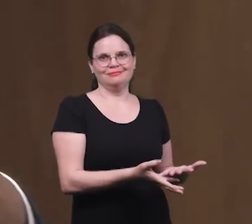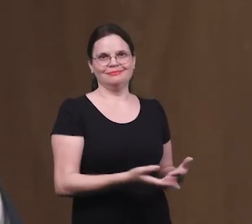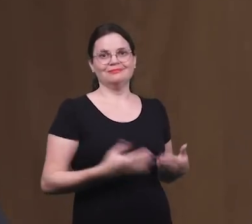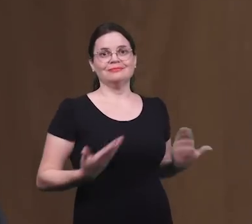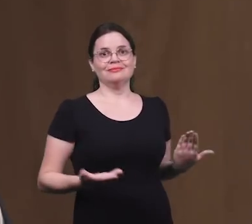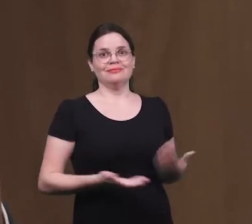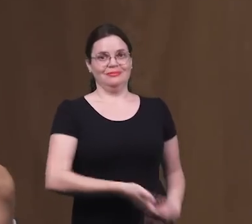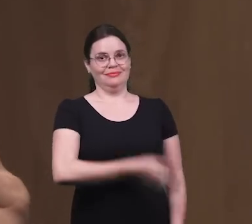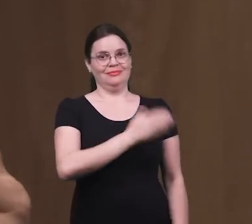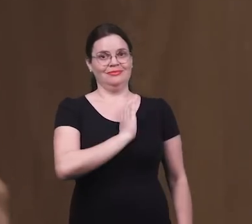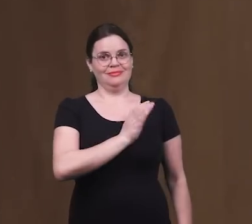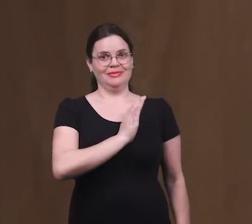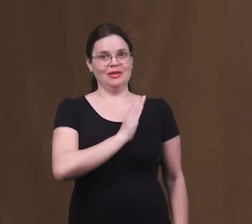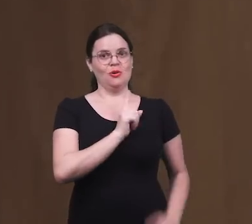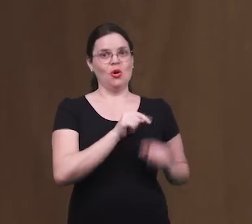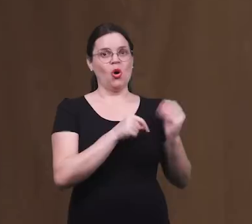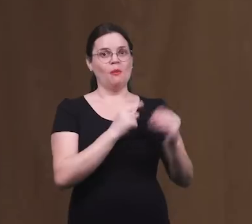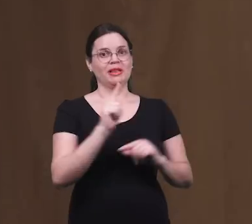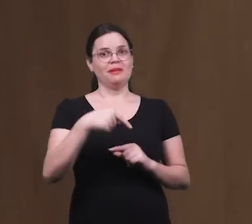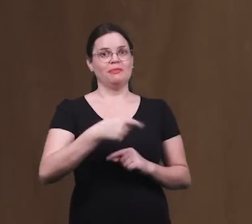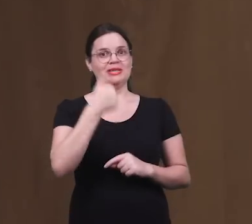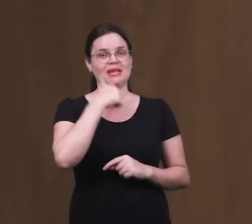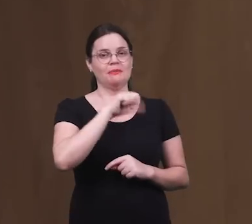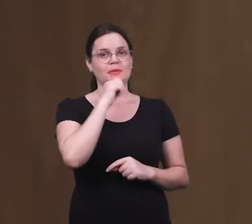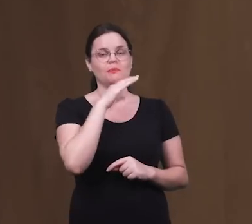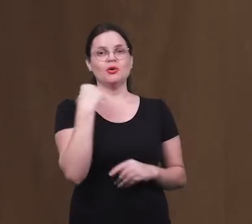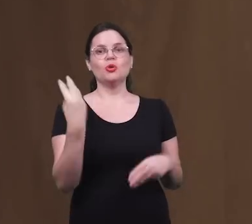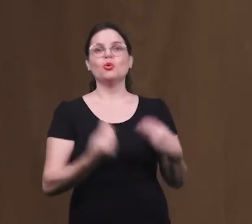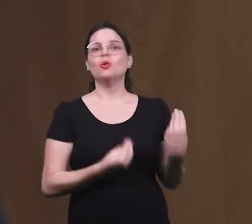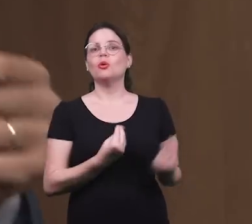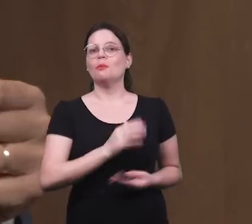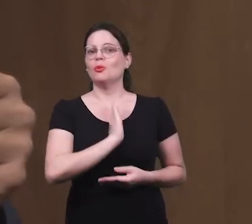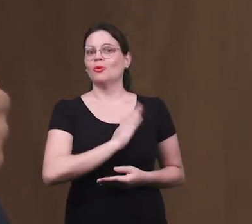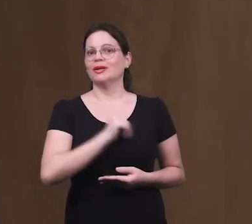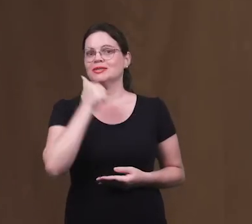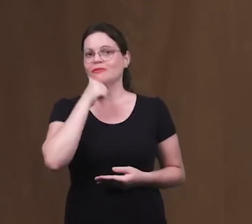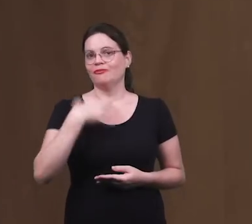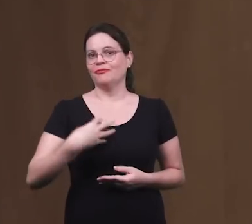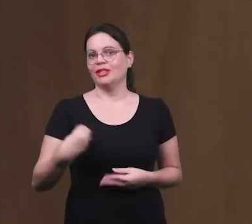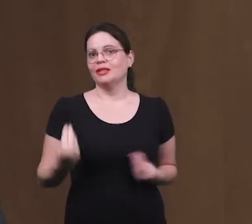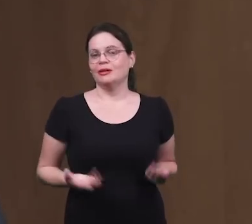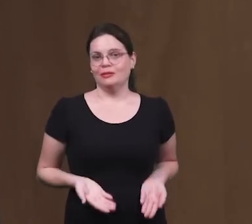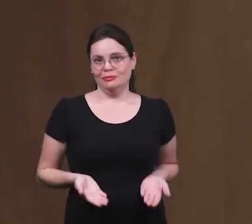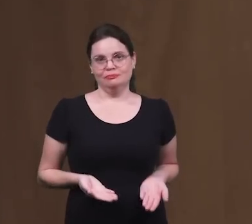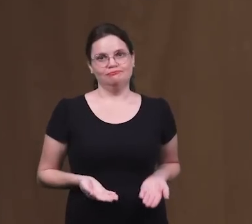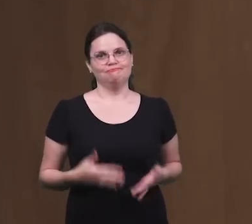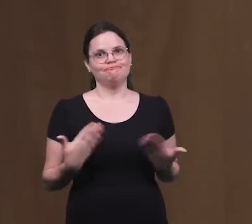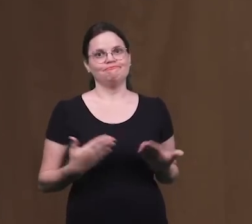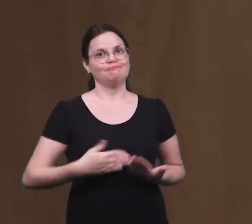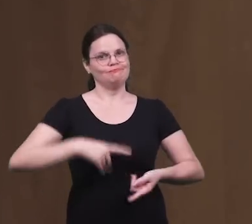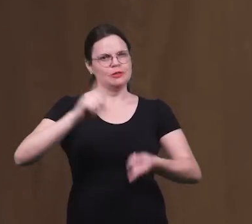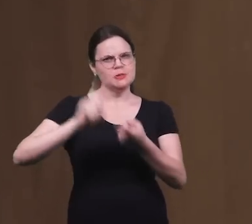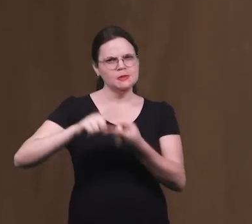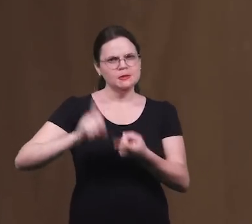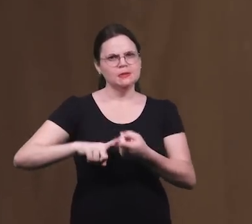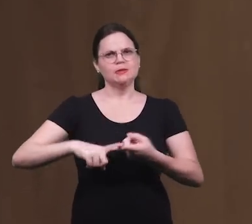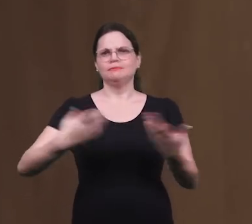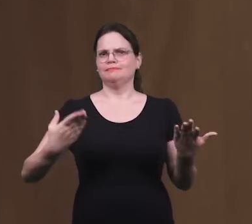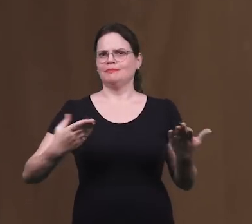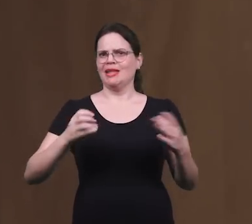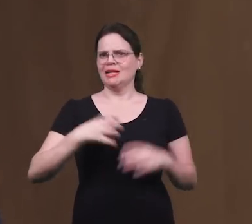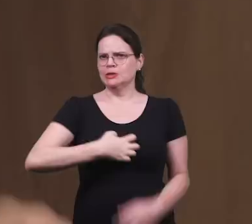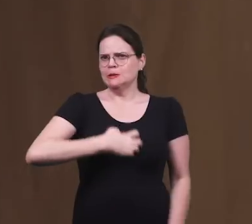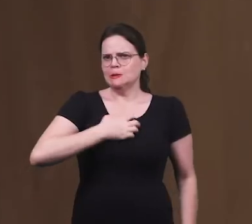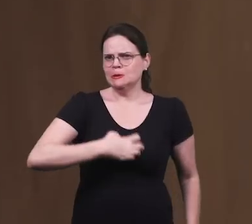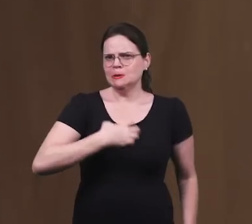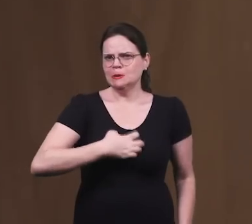como que ficou o coração dessa filha depois. Então, a ira, a vingança não trazem paz. A